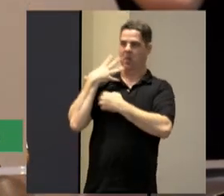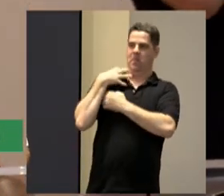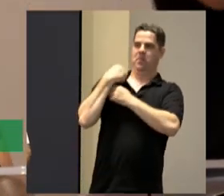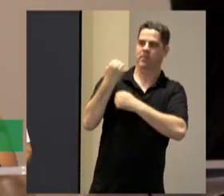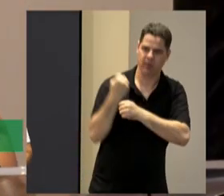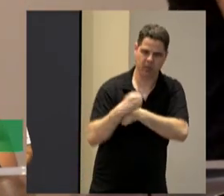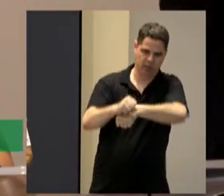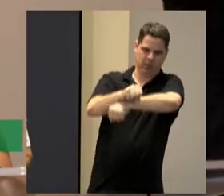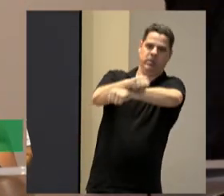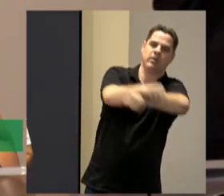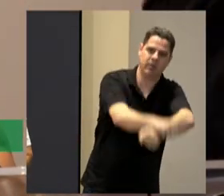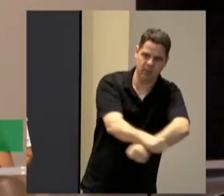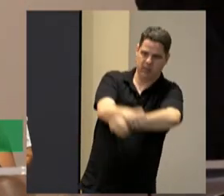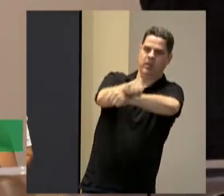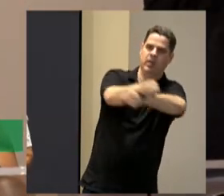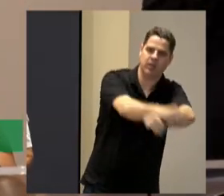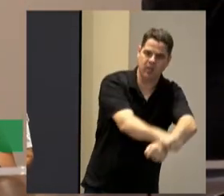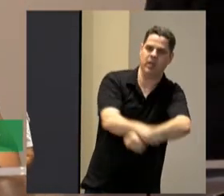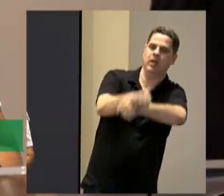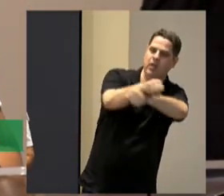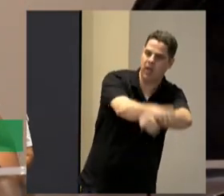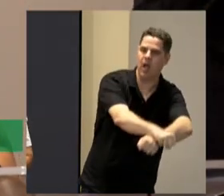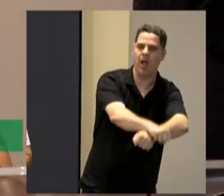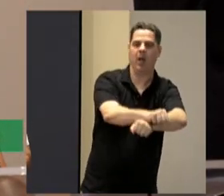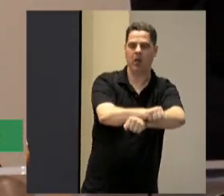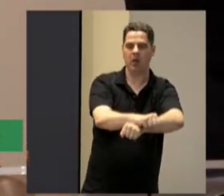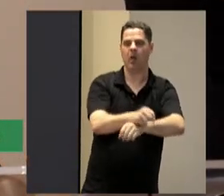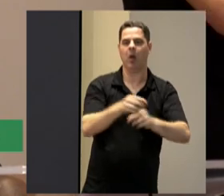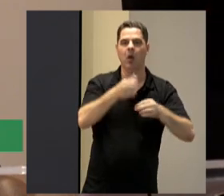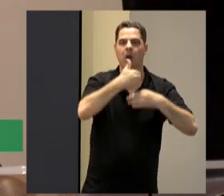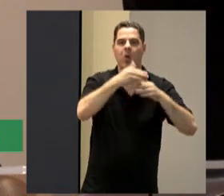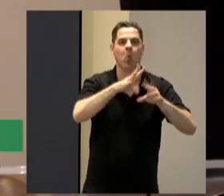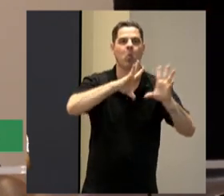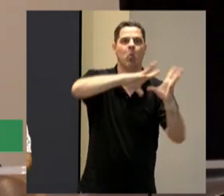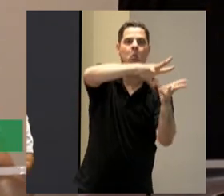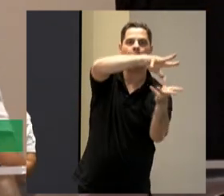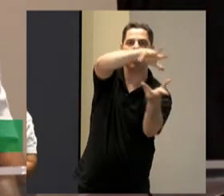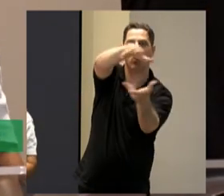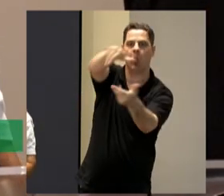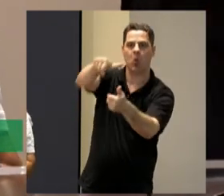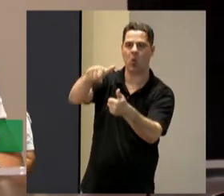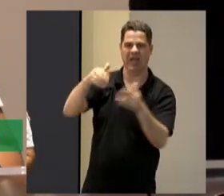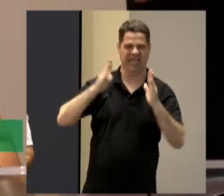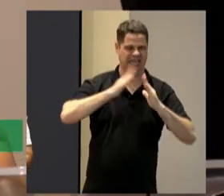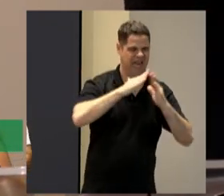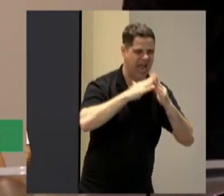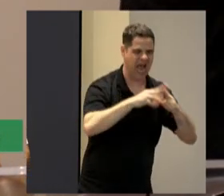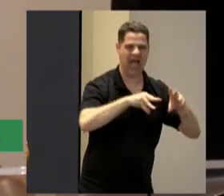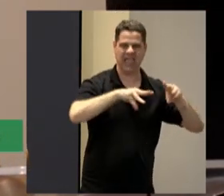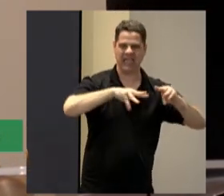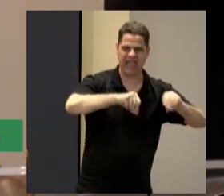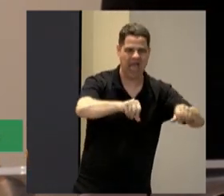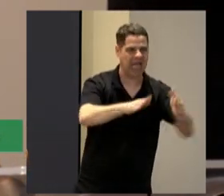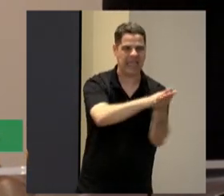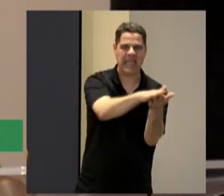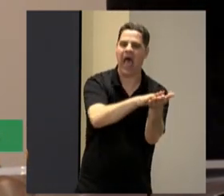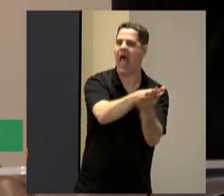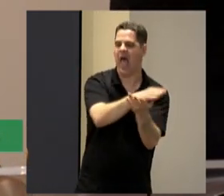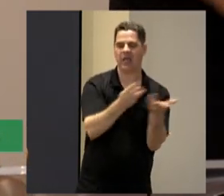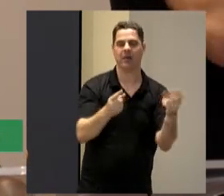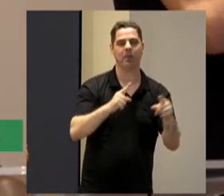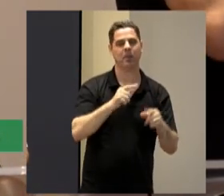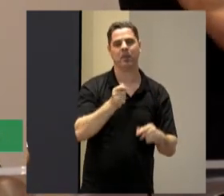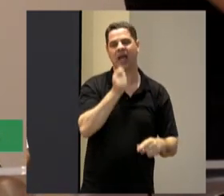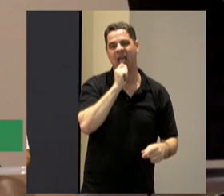e que depois é lançado ao mundo. Então, nesse lançado ao mundo, sem moradia, sem terra e sem trabalho, ainda